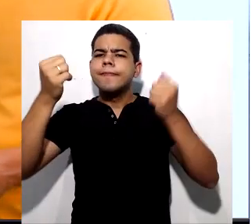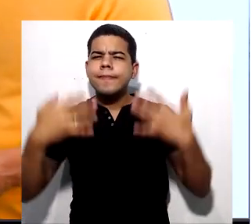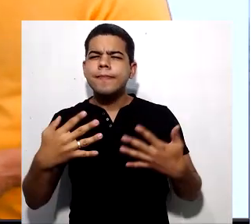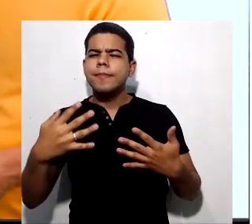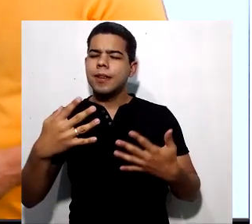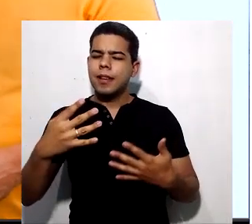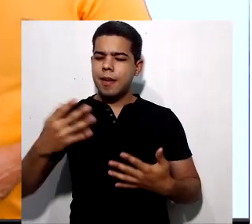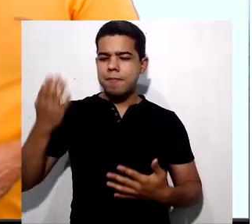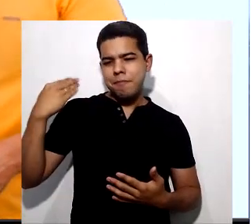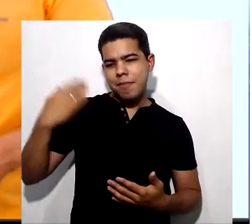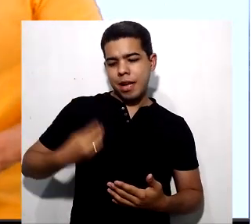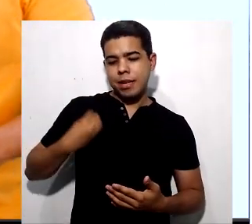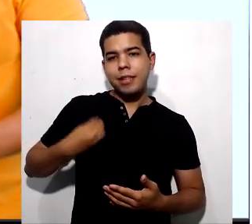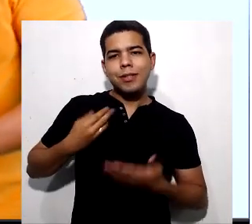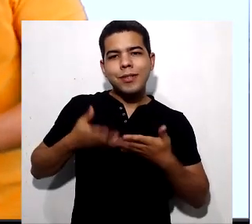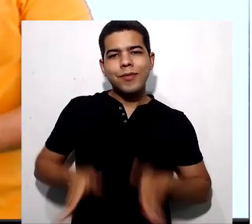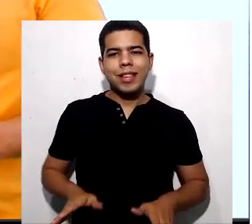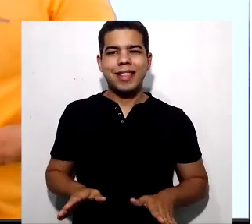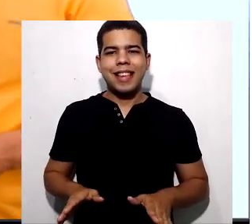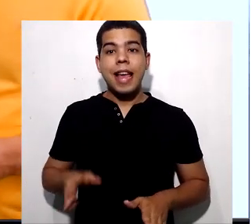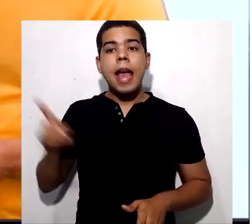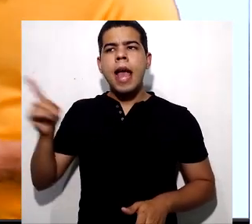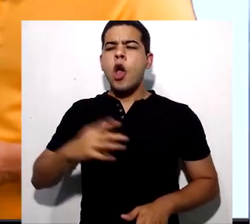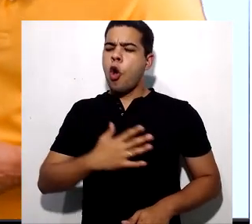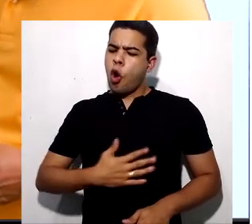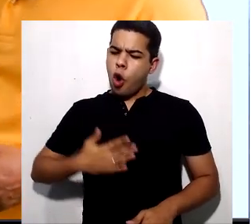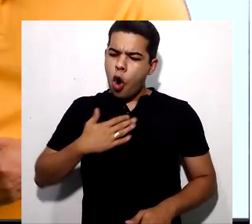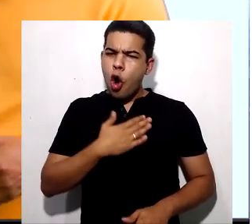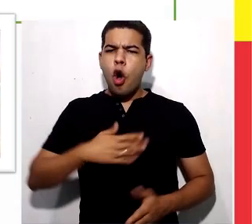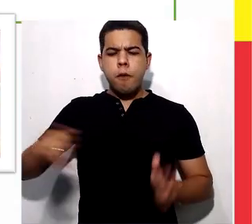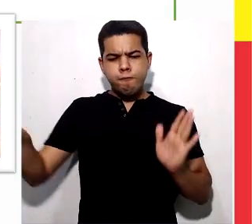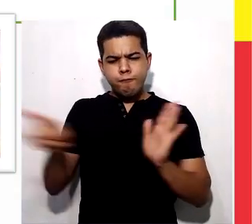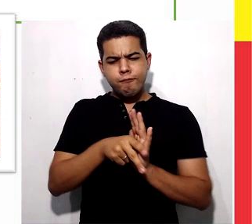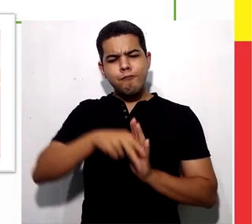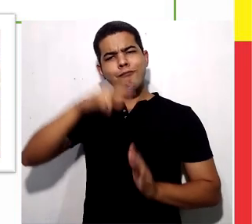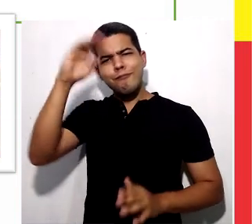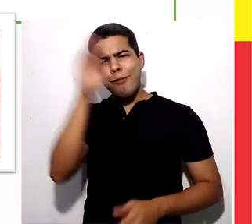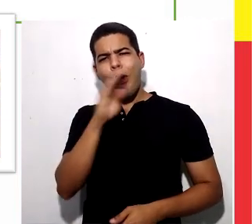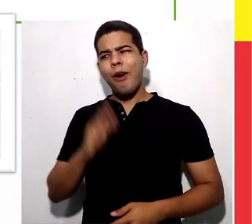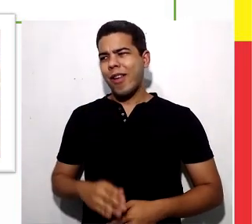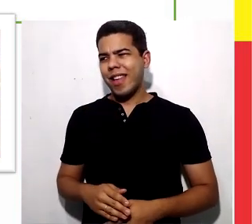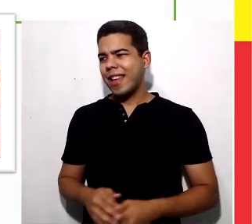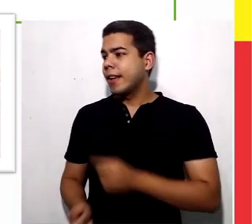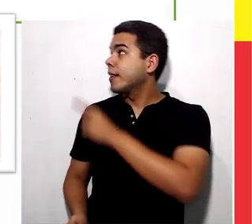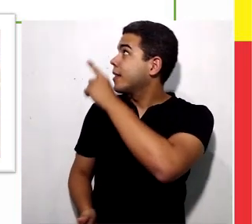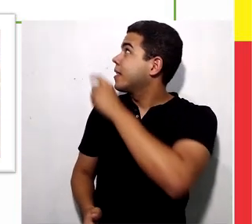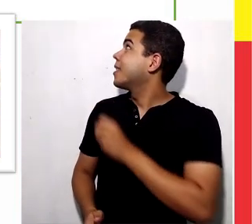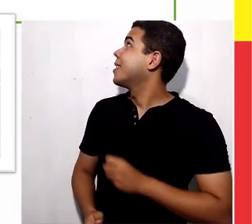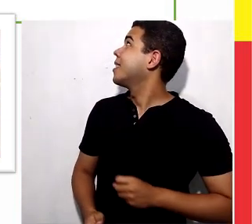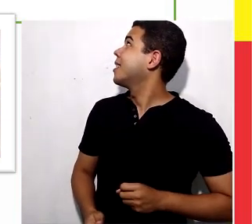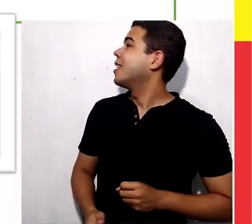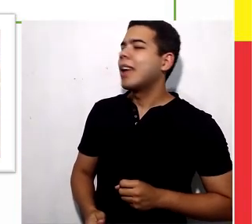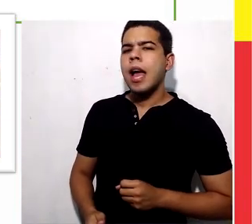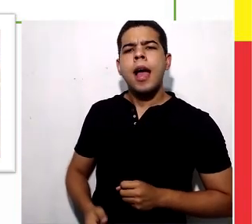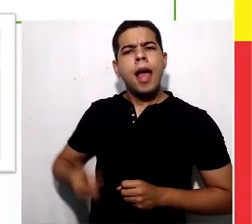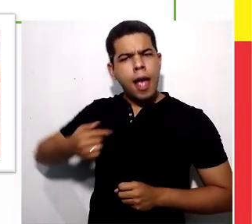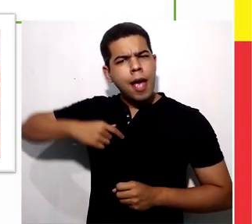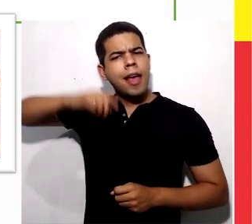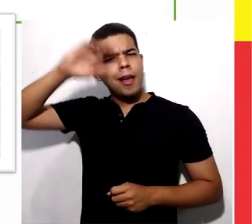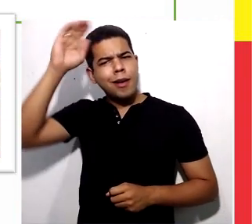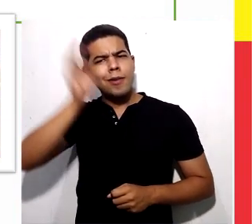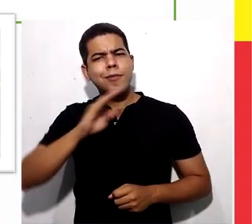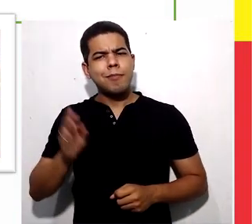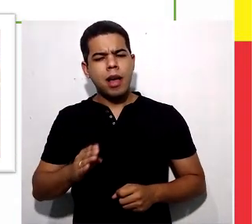sua origem. Exatamente, e o orgulho dela ser brasileira. Sou brasileira naturalizada, quando,